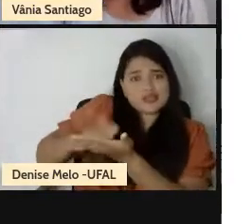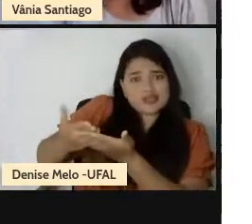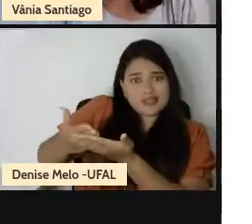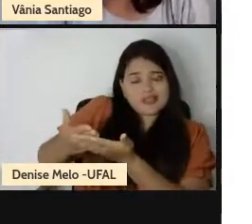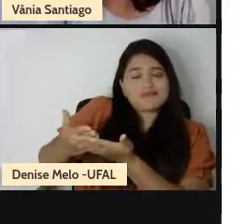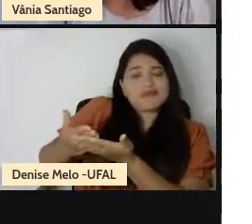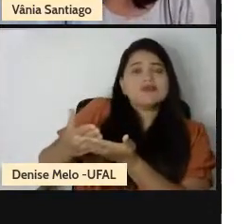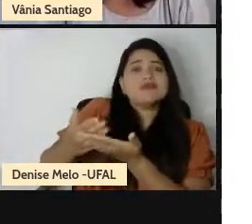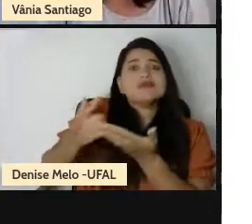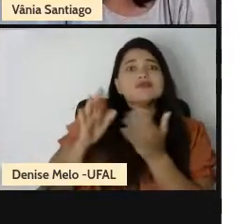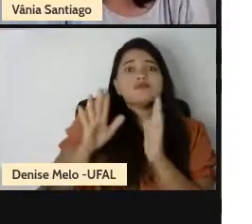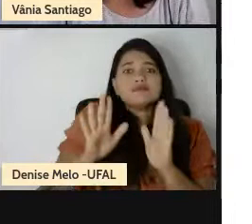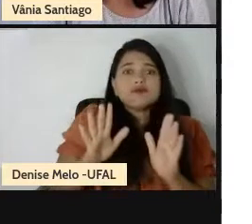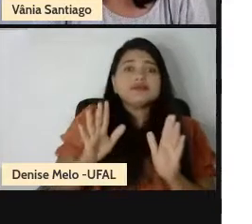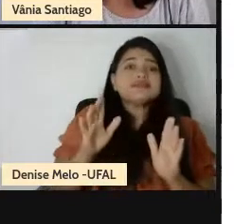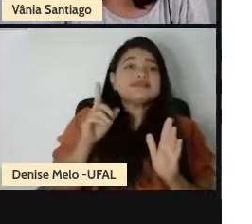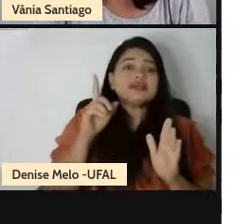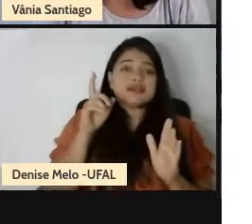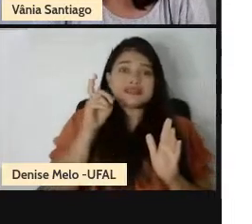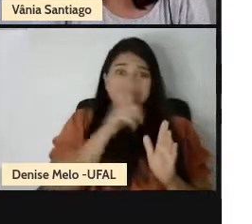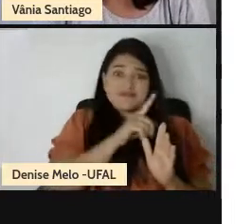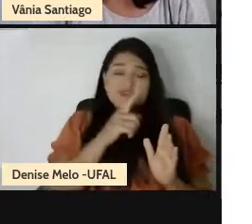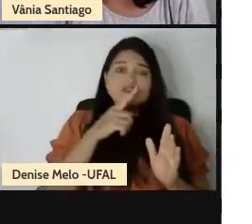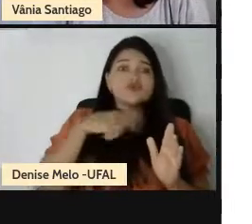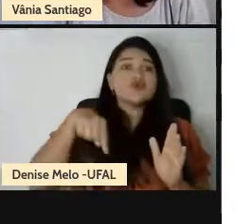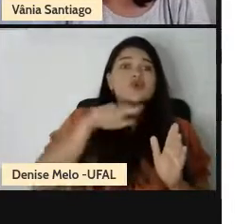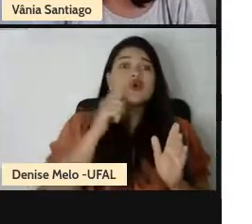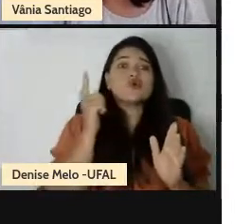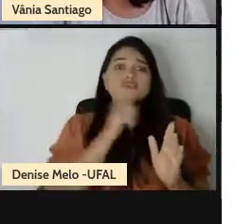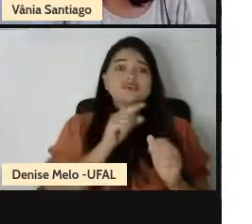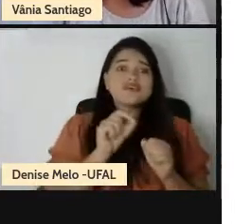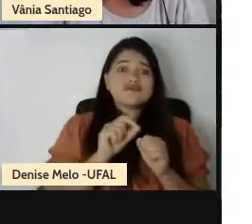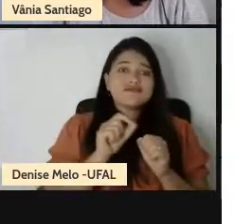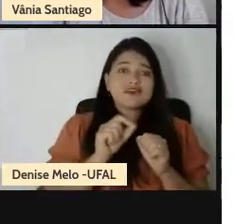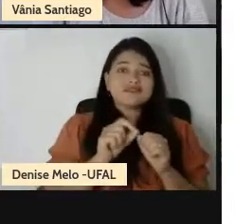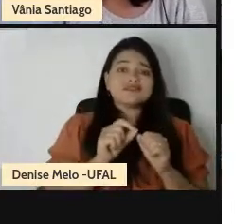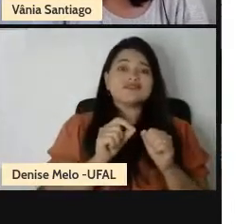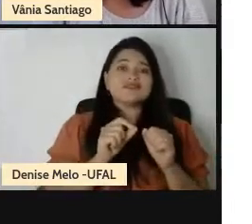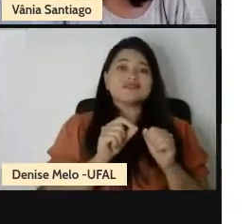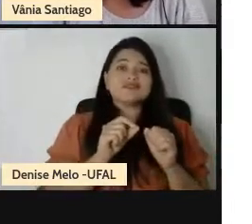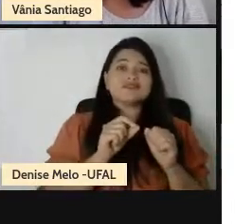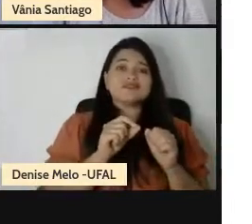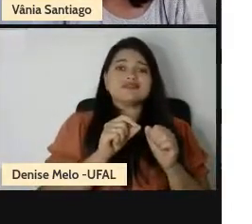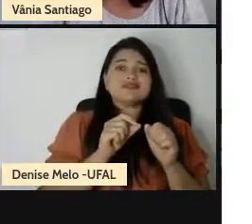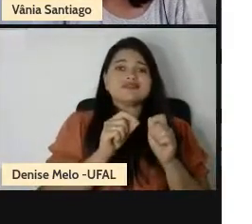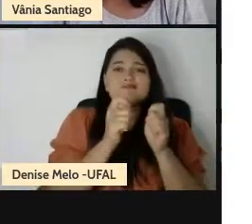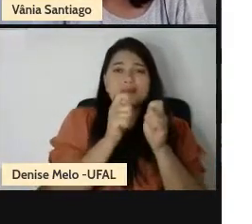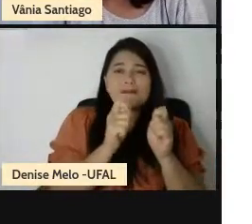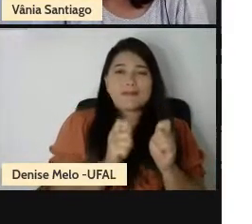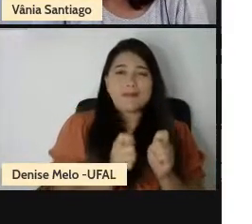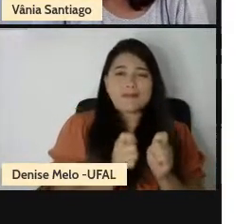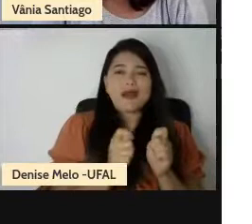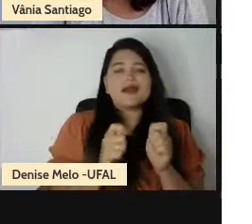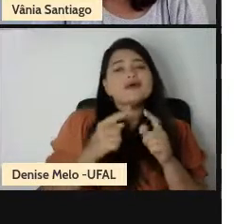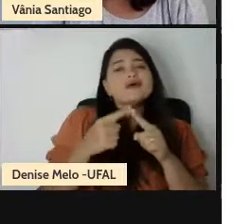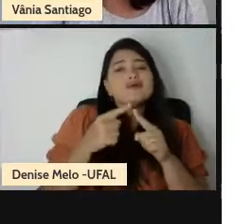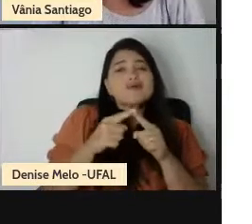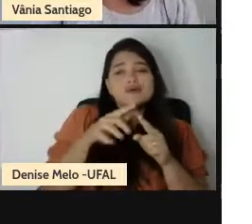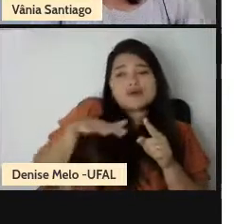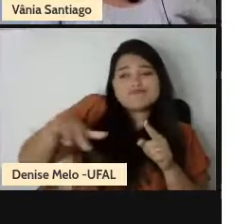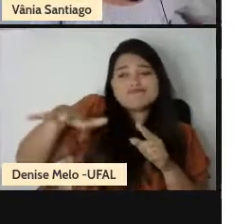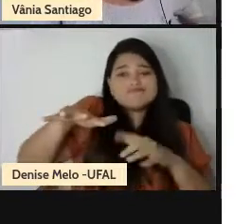Mas é muito difícil que essa sistematização aconteça porque as diferentes esferas da atividade humana elas estão